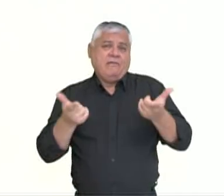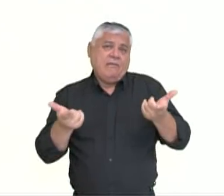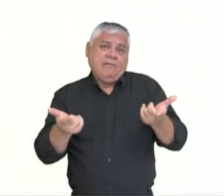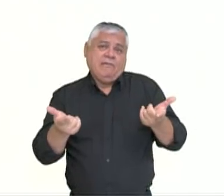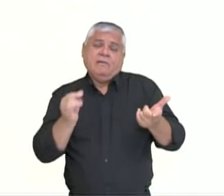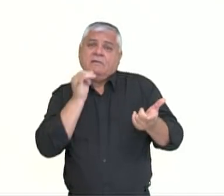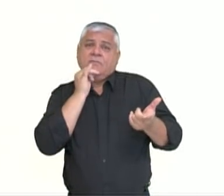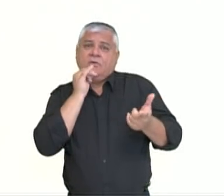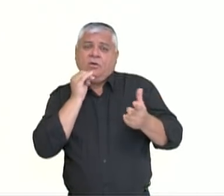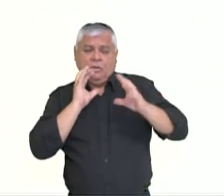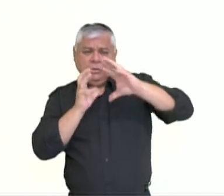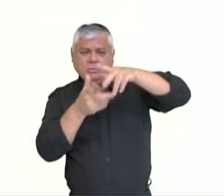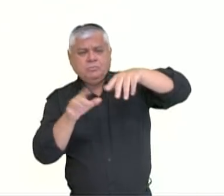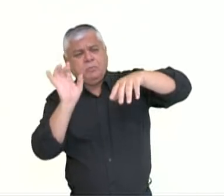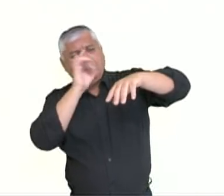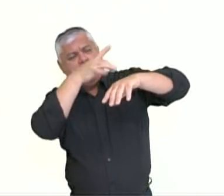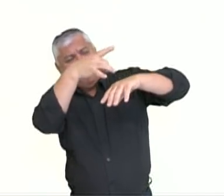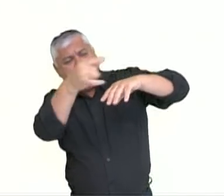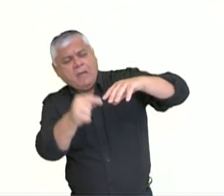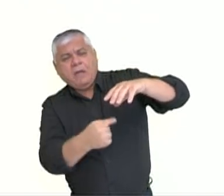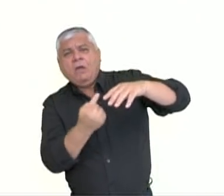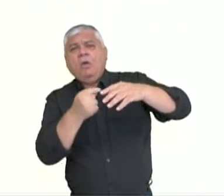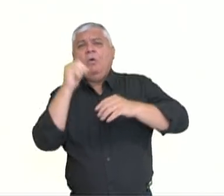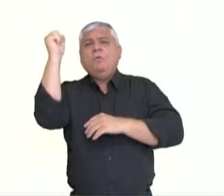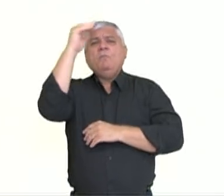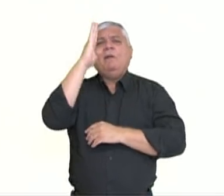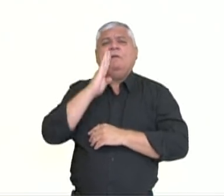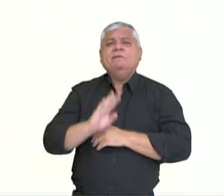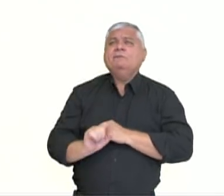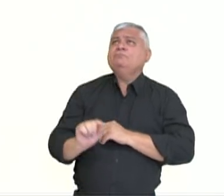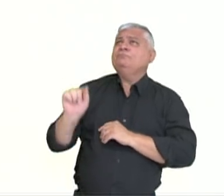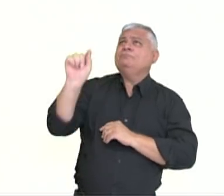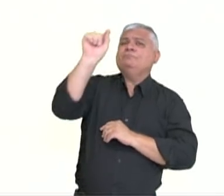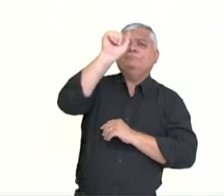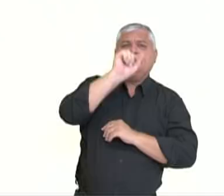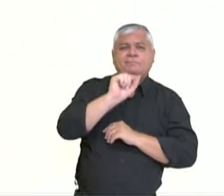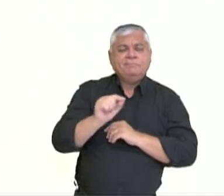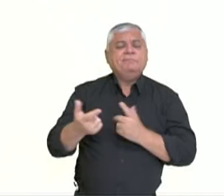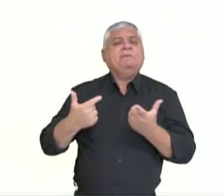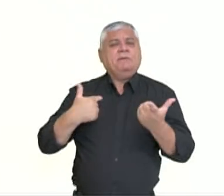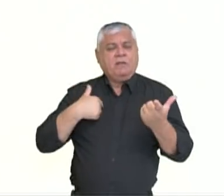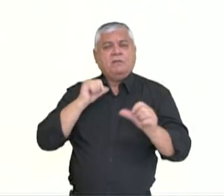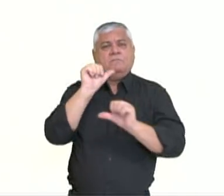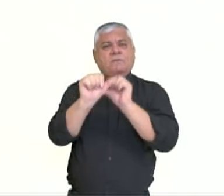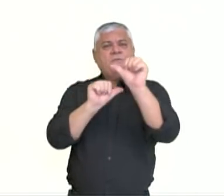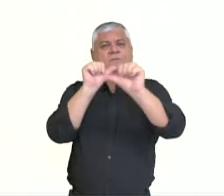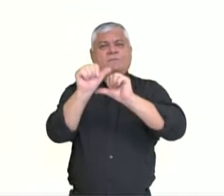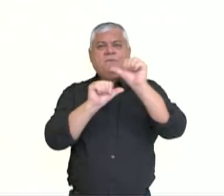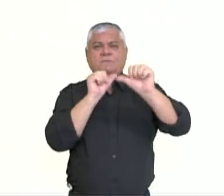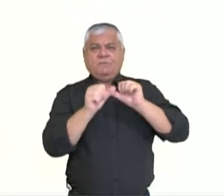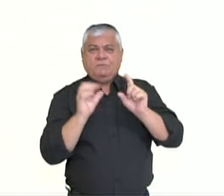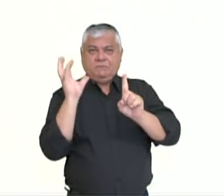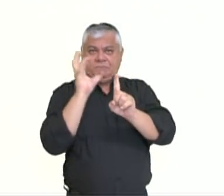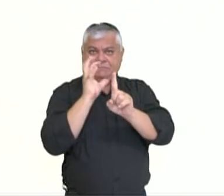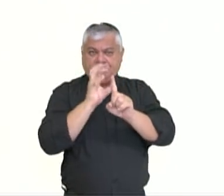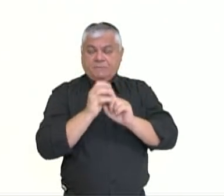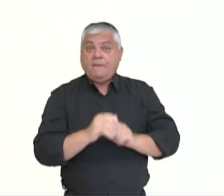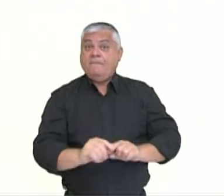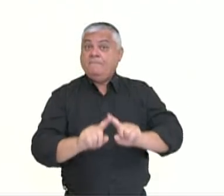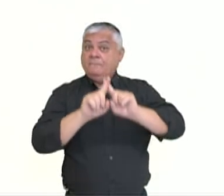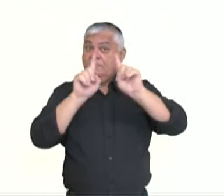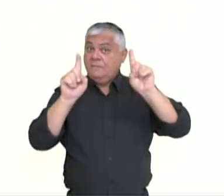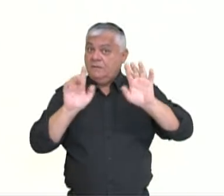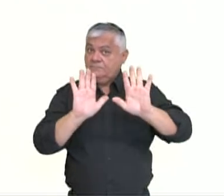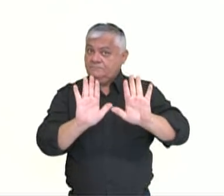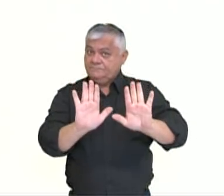planeta, de cada porção do território brasileiro, que vão determinar os tipos climáticos. Mas nós temos,